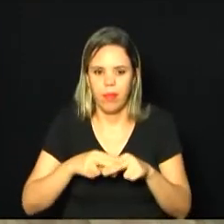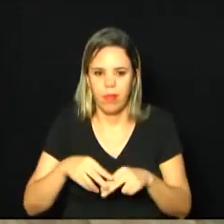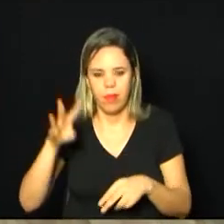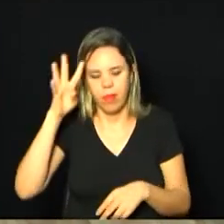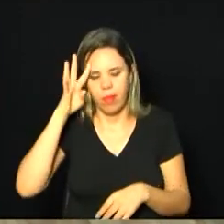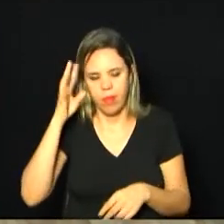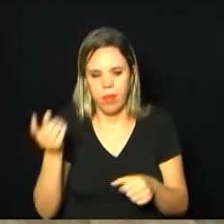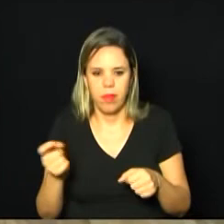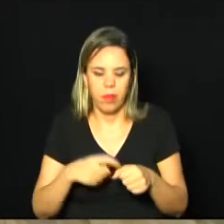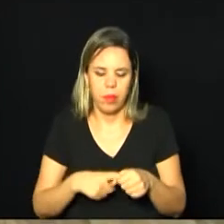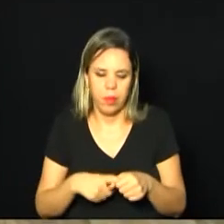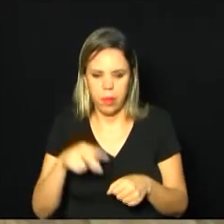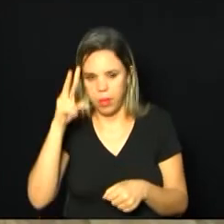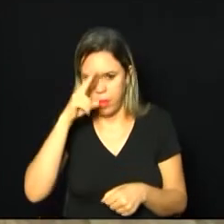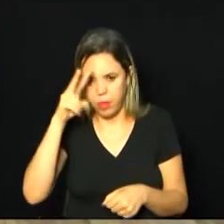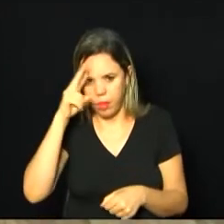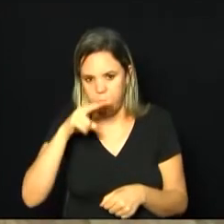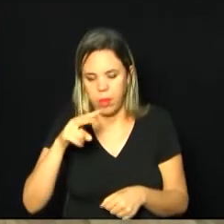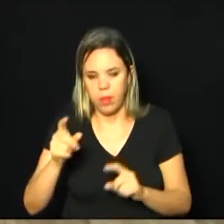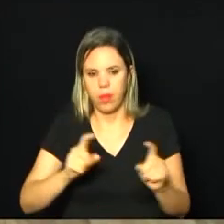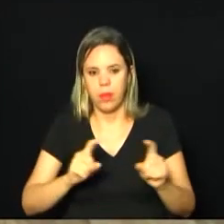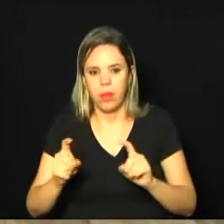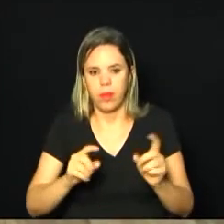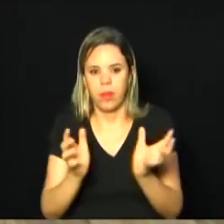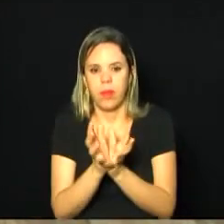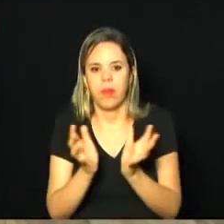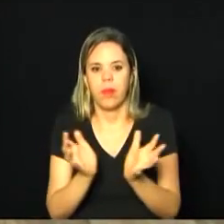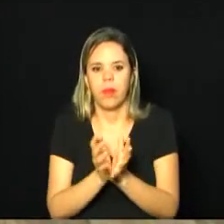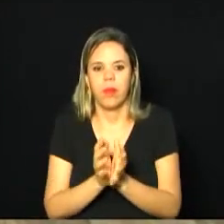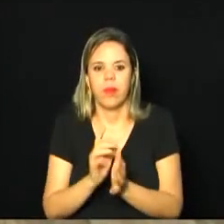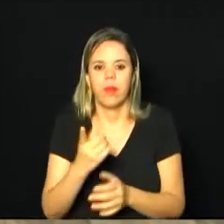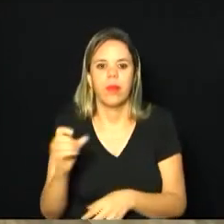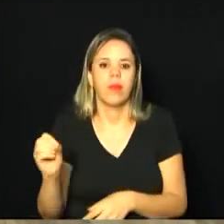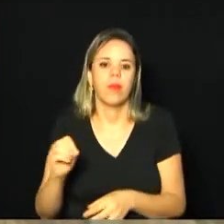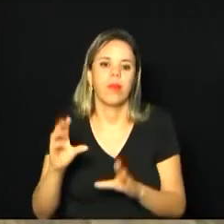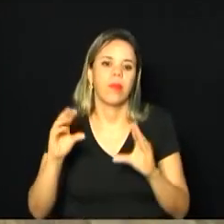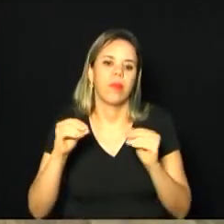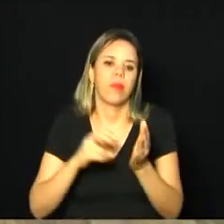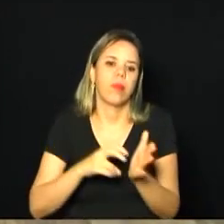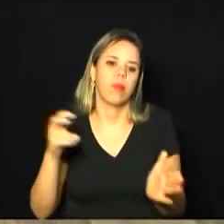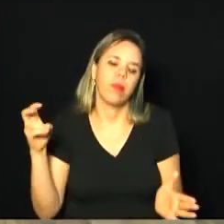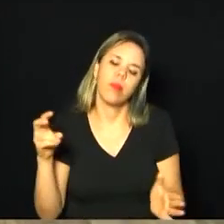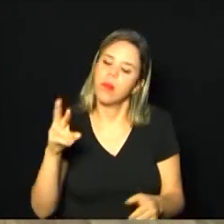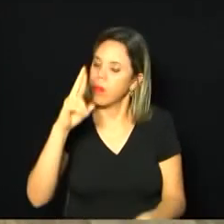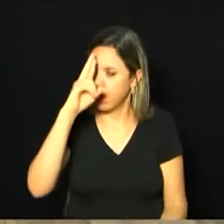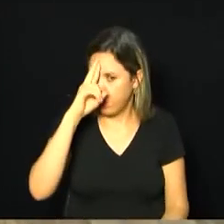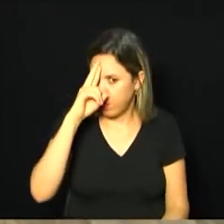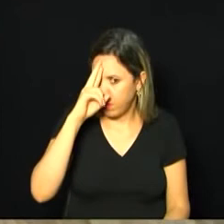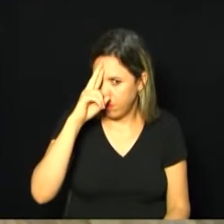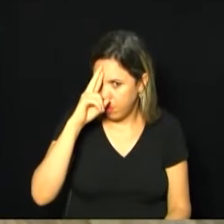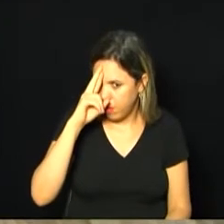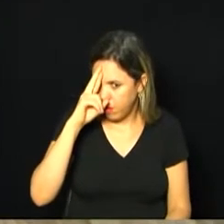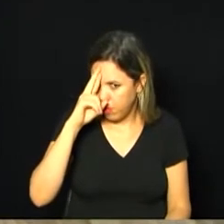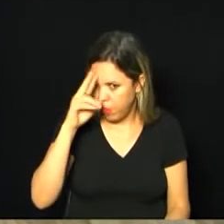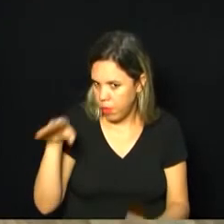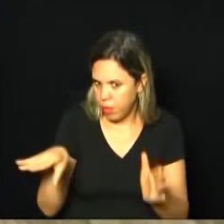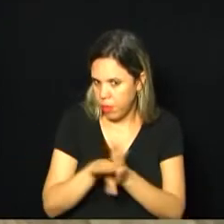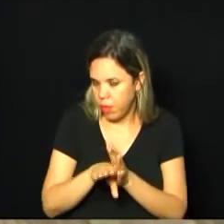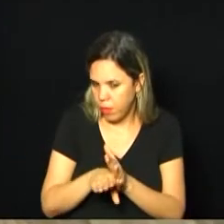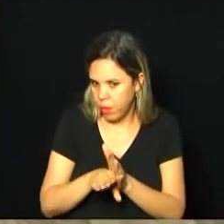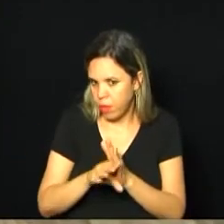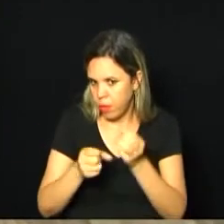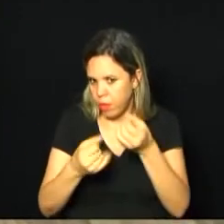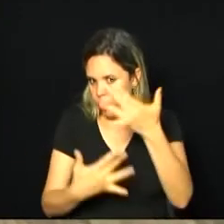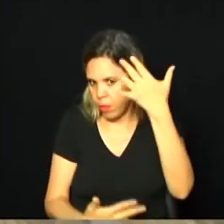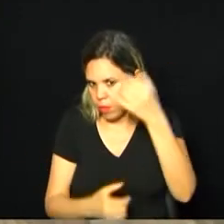na próxima quarta-feira lembrando da reunião de comissão a partir das 10 horas da manhã e ao meio dia e meia a gente chega com